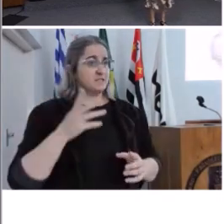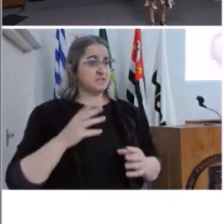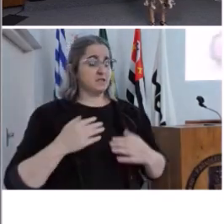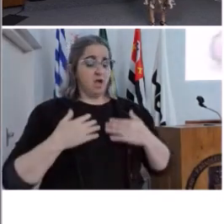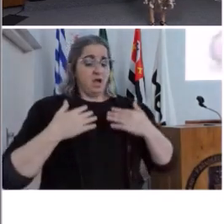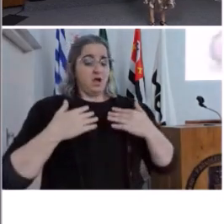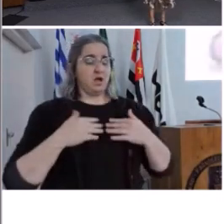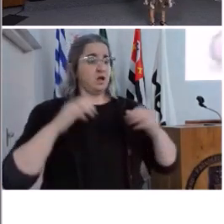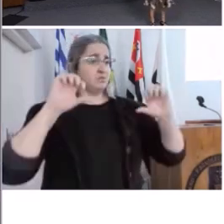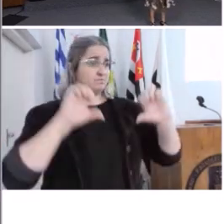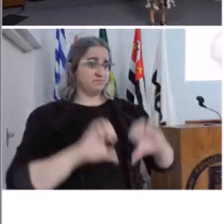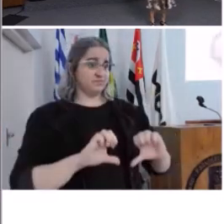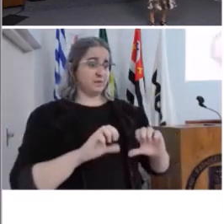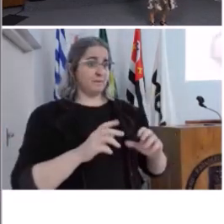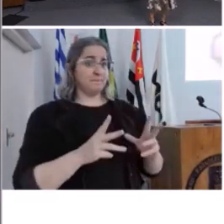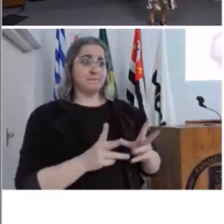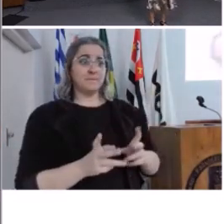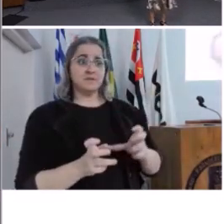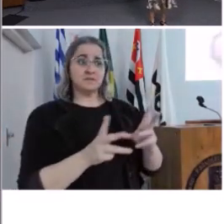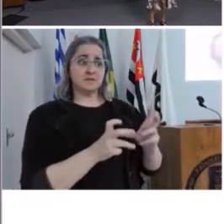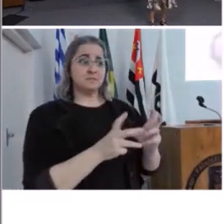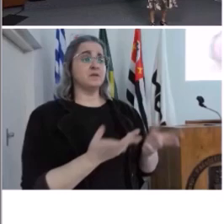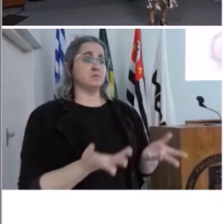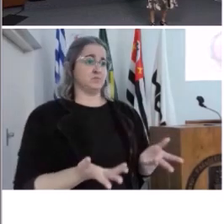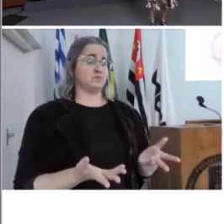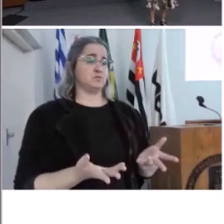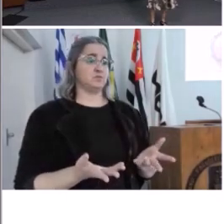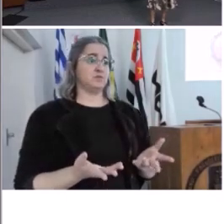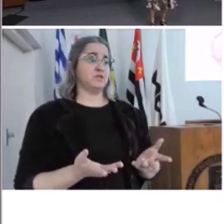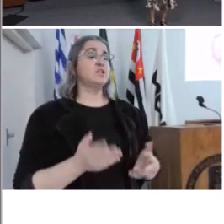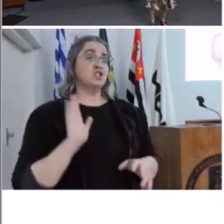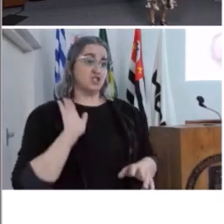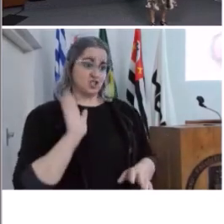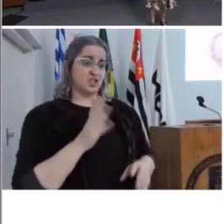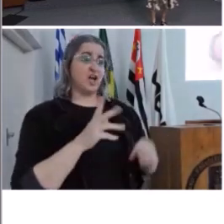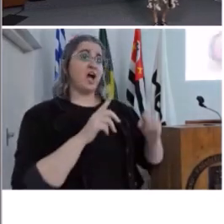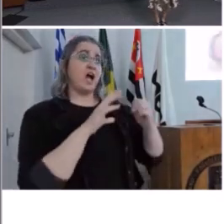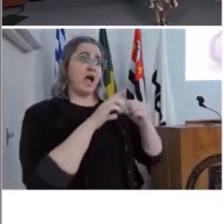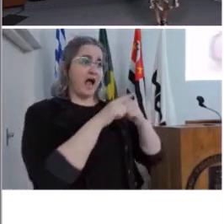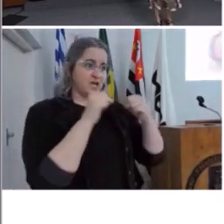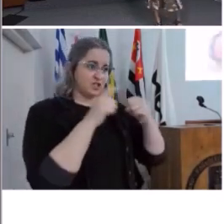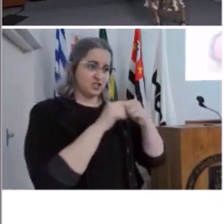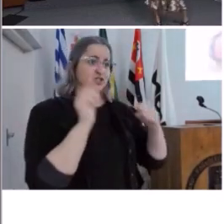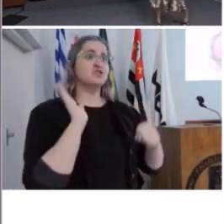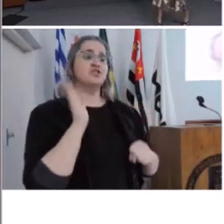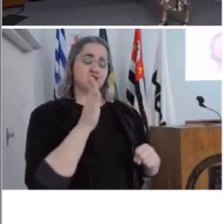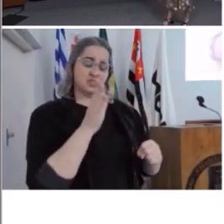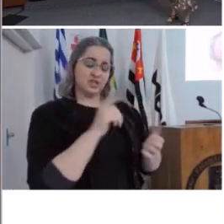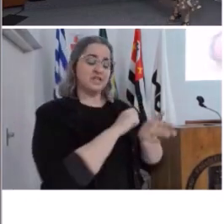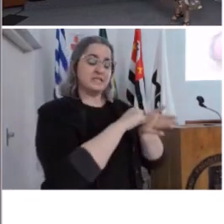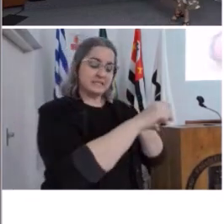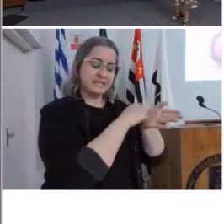né? Estamos inferindo isso, mas já escrevemos isso em artigos dessas possibilidades.